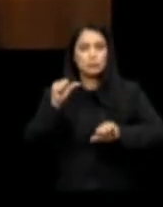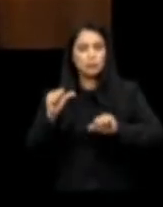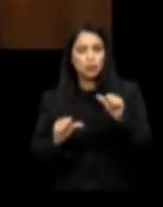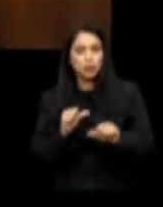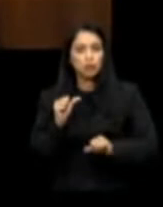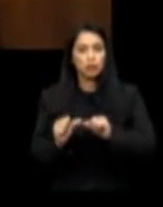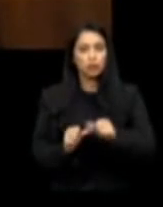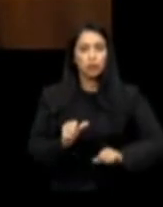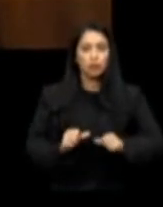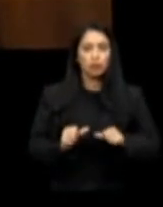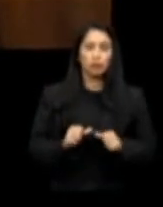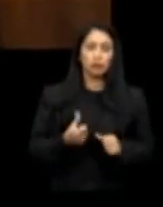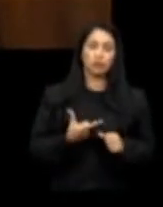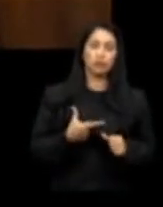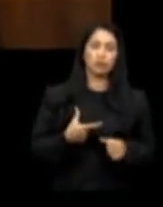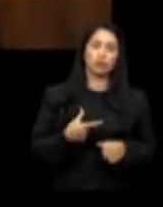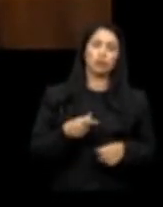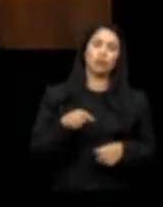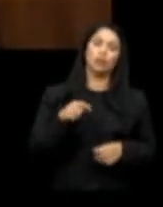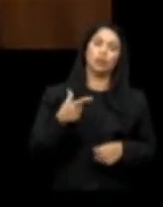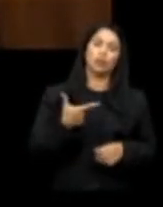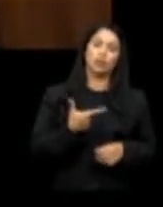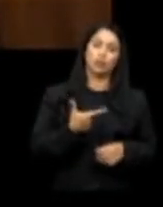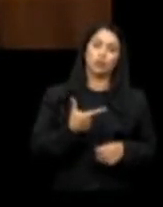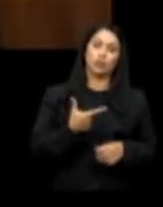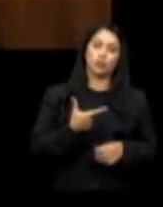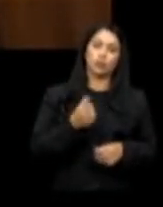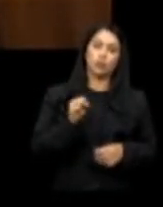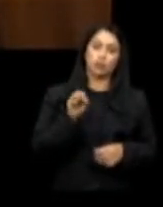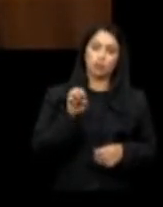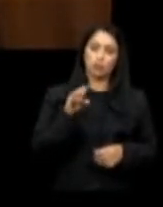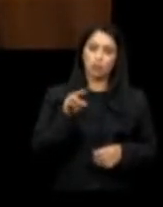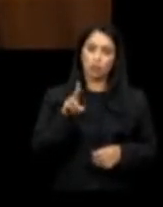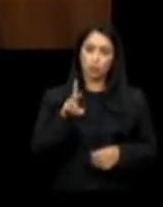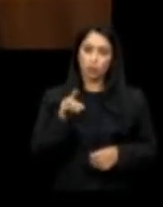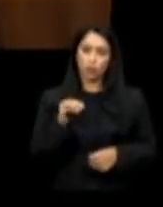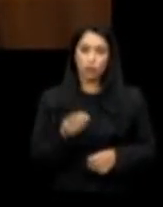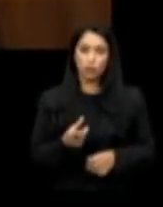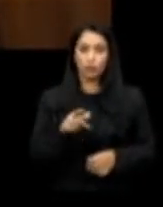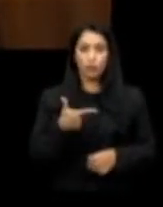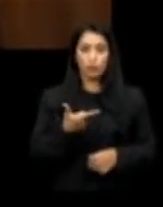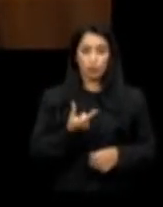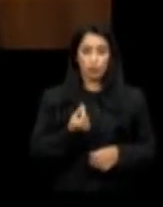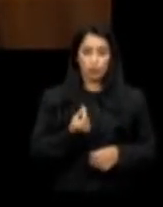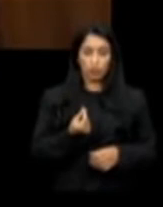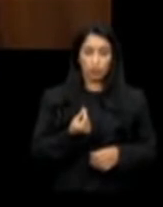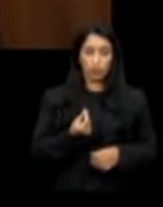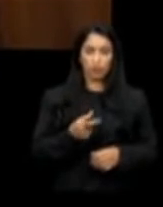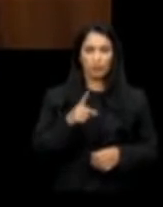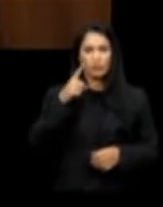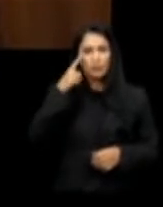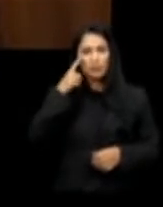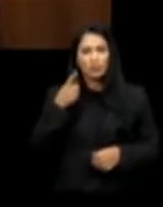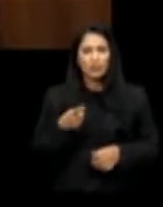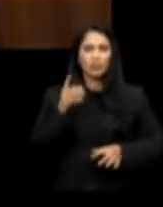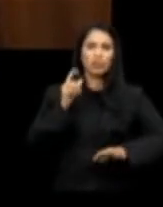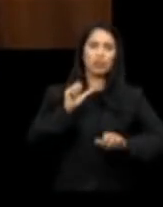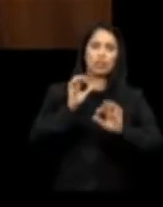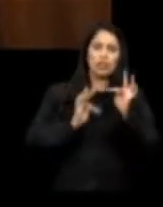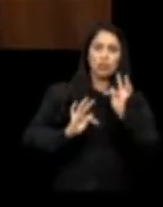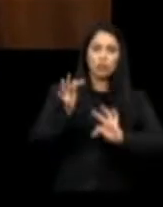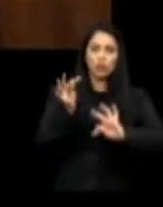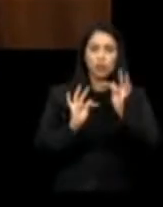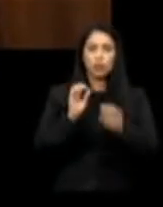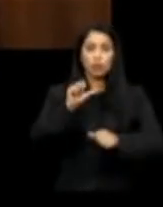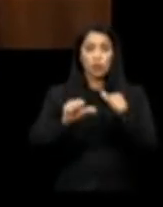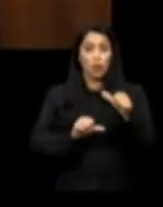no decorrer do século XX. Devido ao próprio avanço das tecnologias de informação, assistiu-se a uma